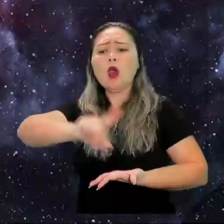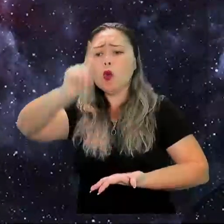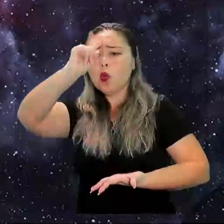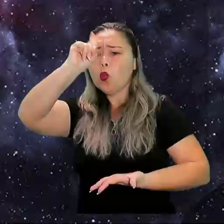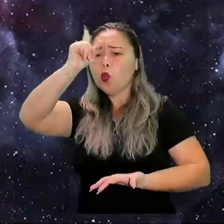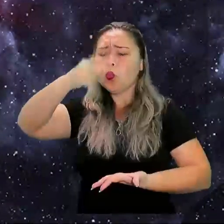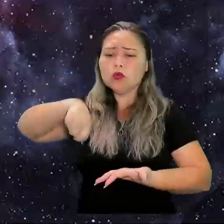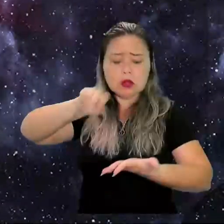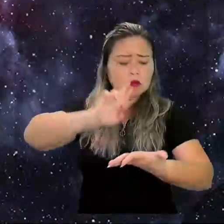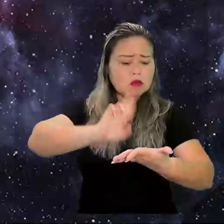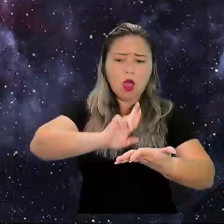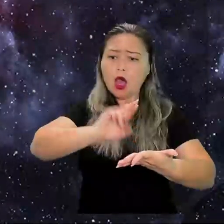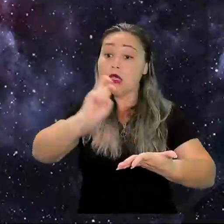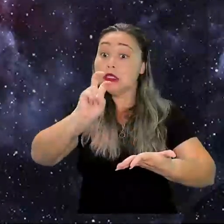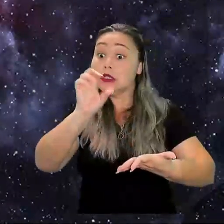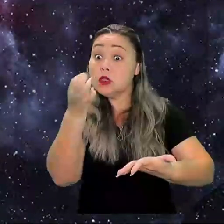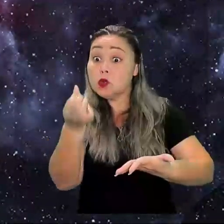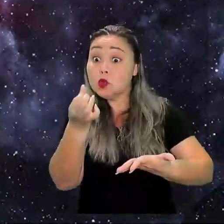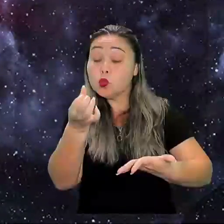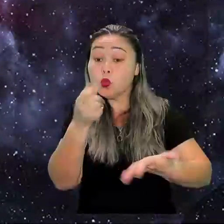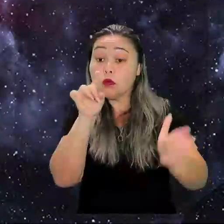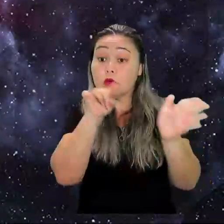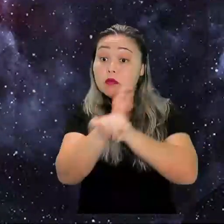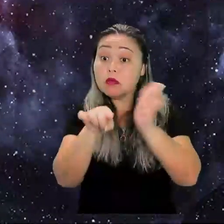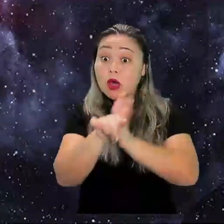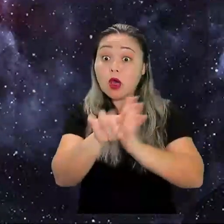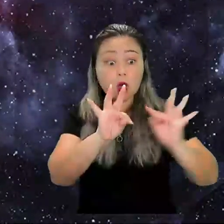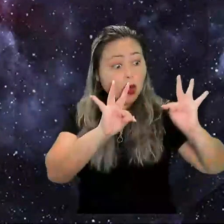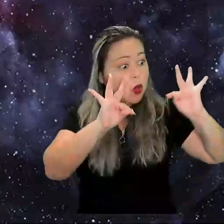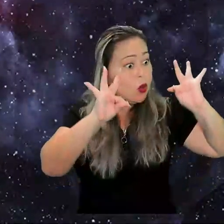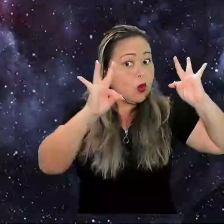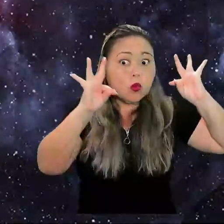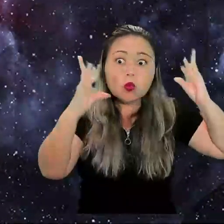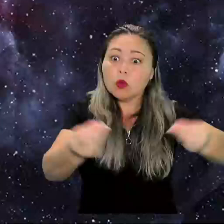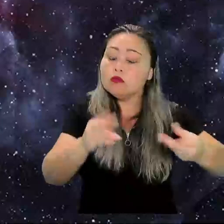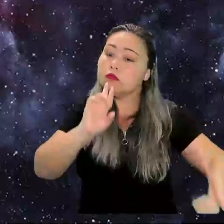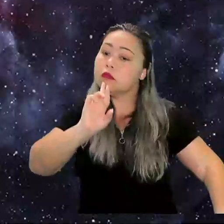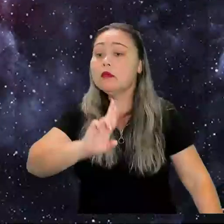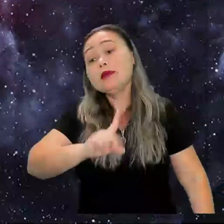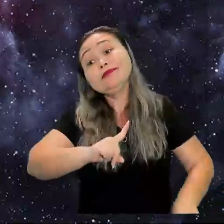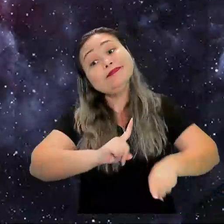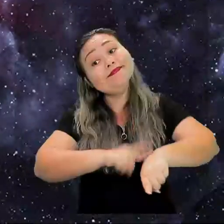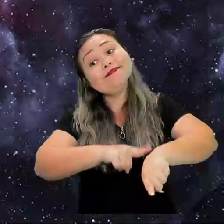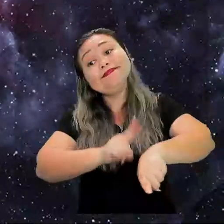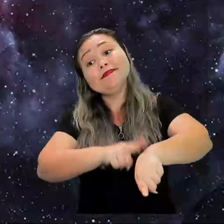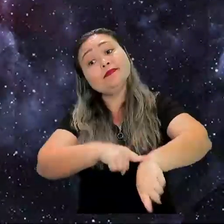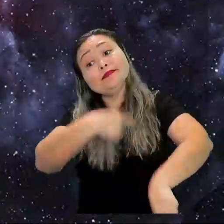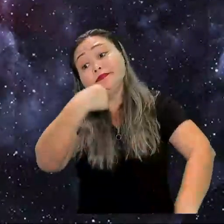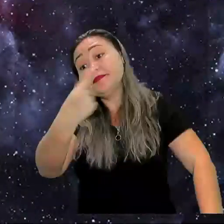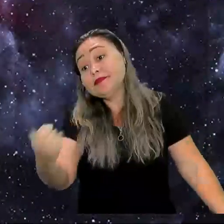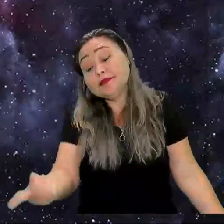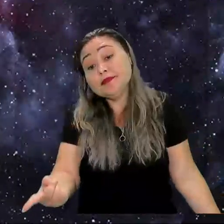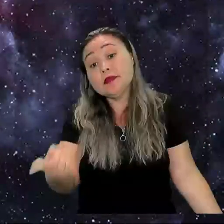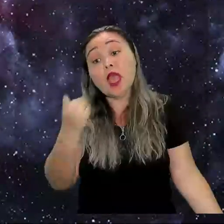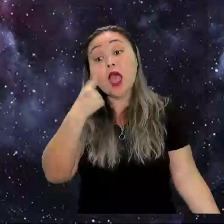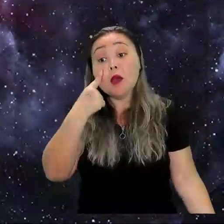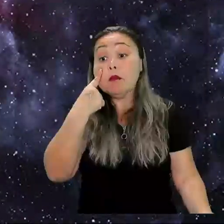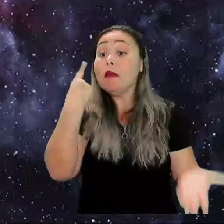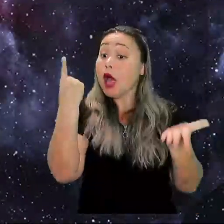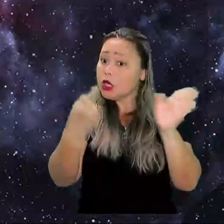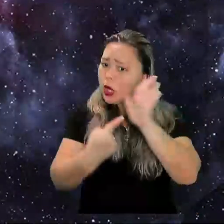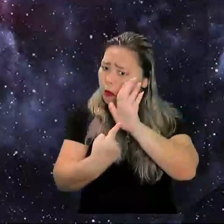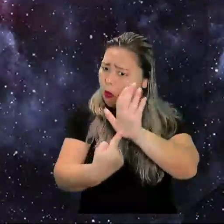dia resolver 5, 6 com vocês para que vocês pudessem ver todas resolvidas. Mas não dá. Mas a gente já mostra o caminho de